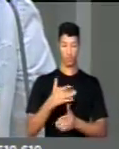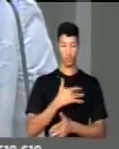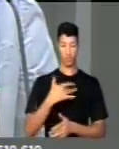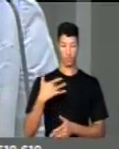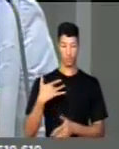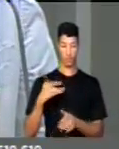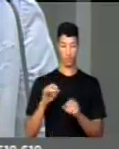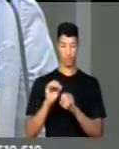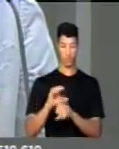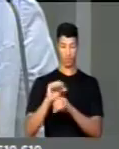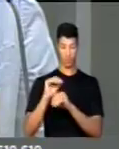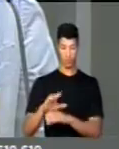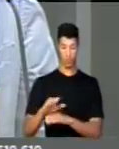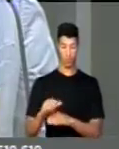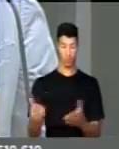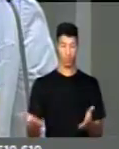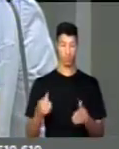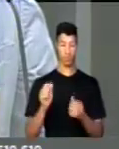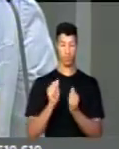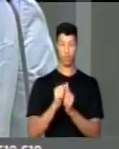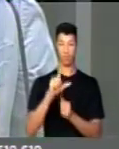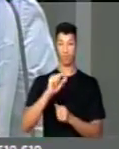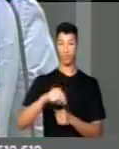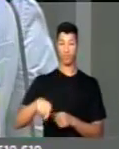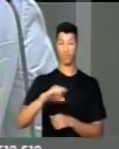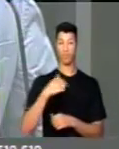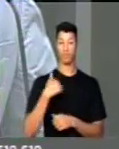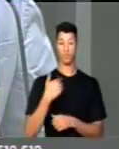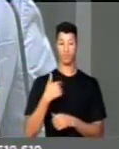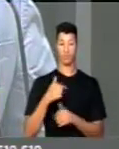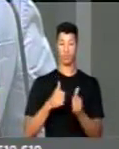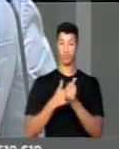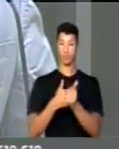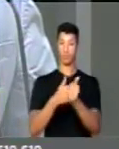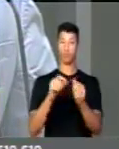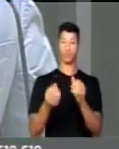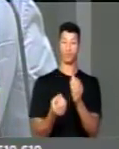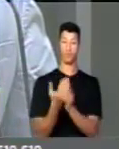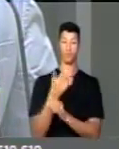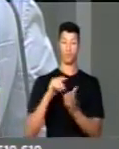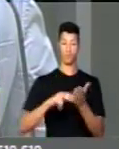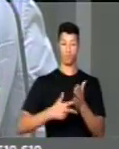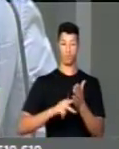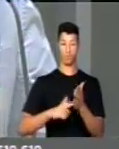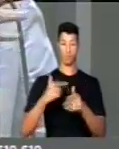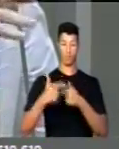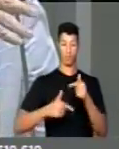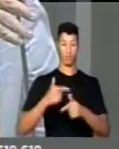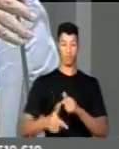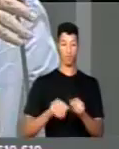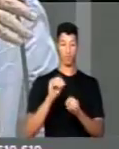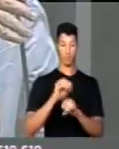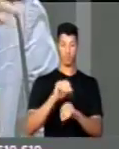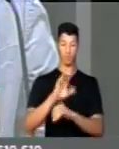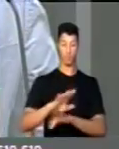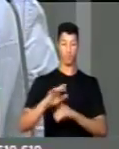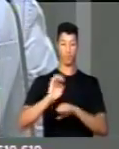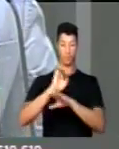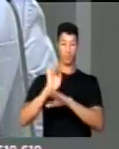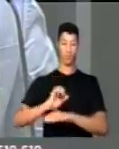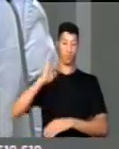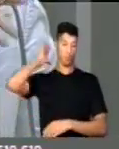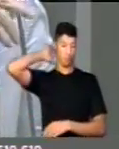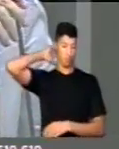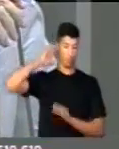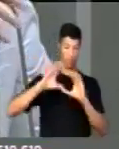saúde e educação. E com isso, eu que fui dirigente fundador do Sindicato dos Trabalhadores de Educação do Pará e com muita